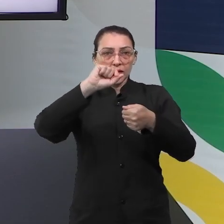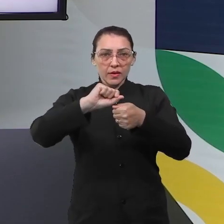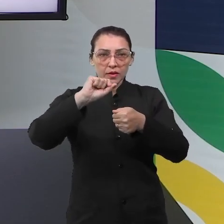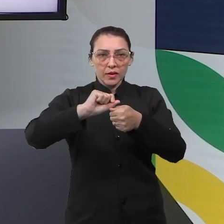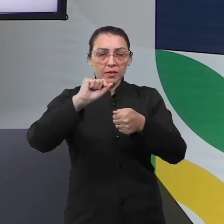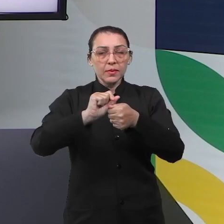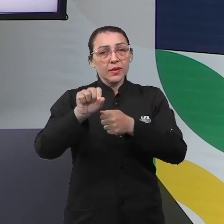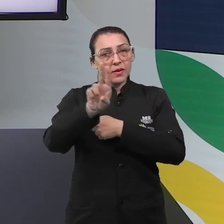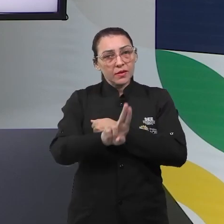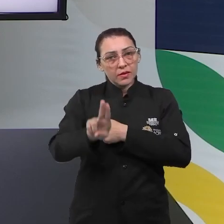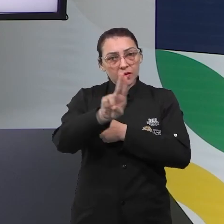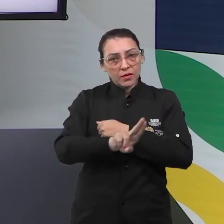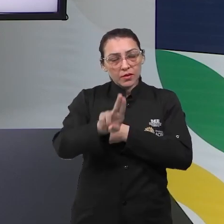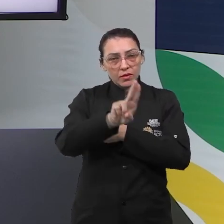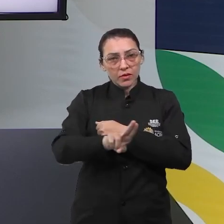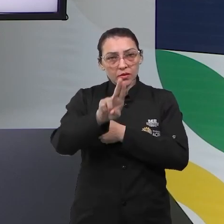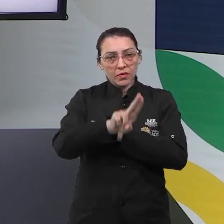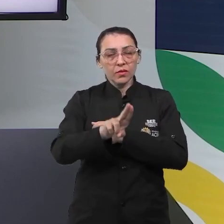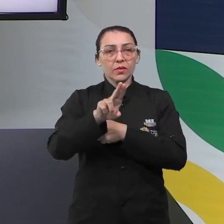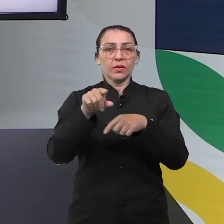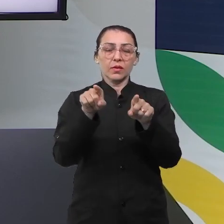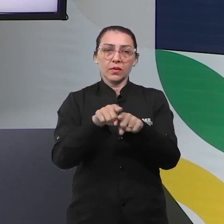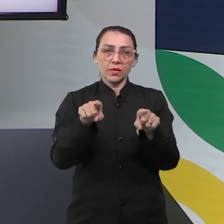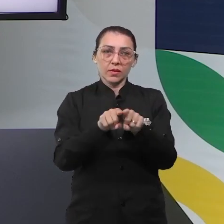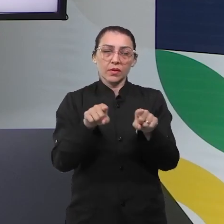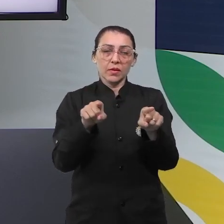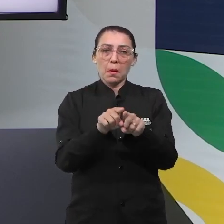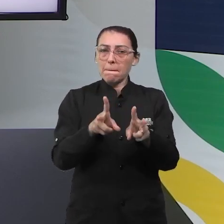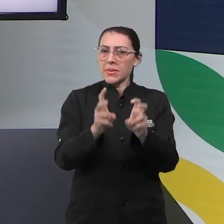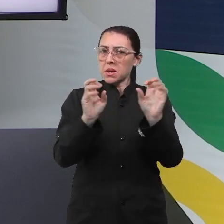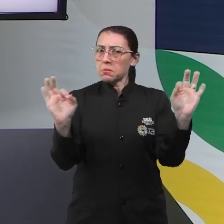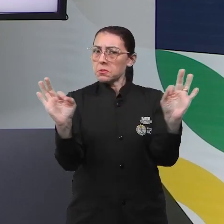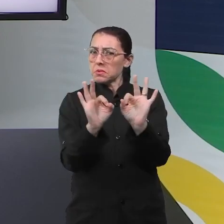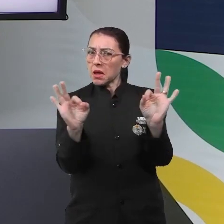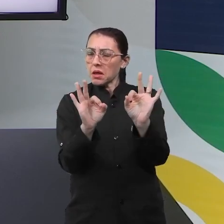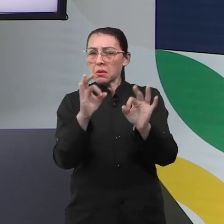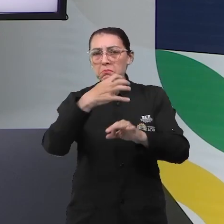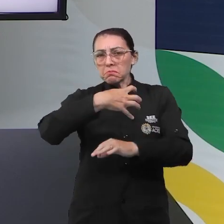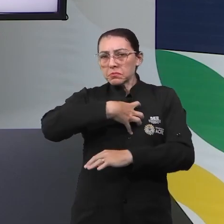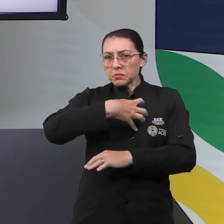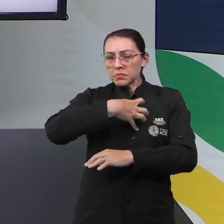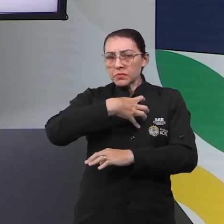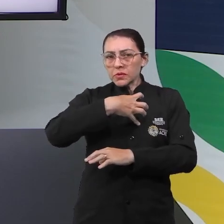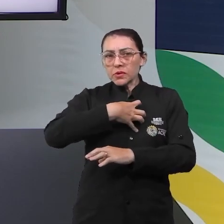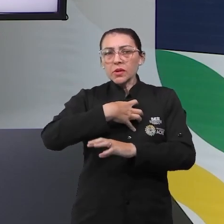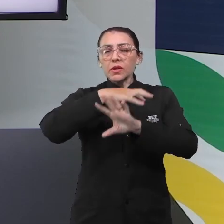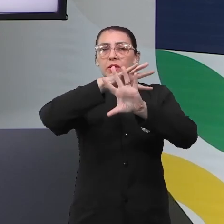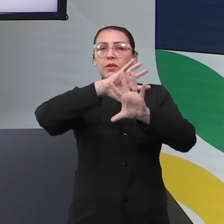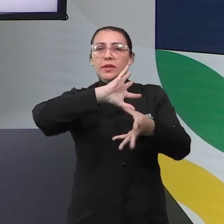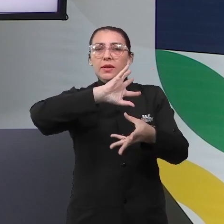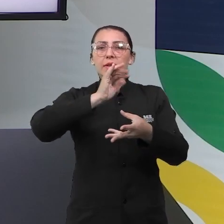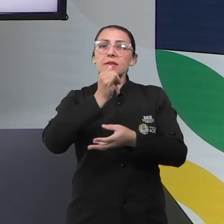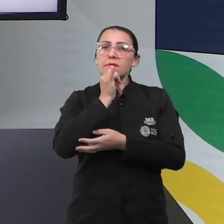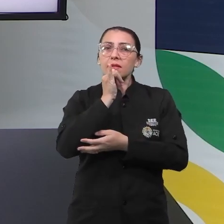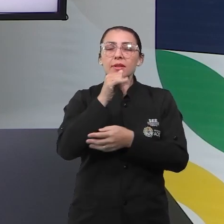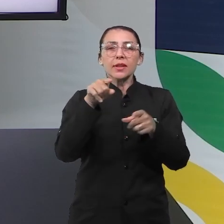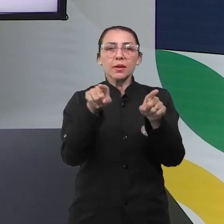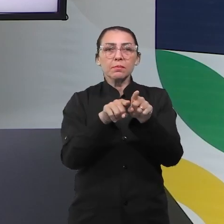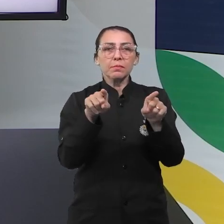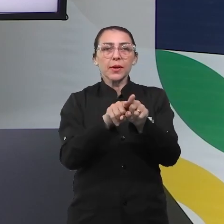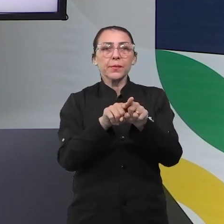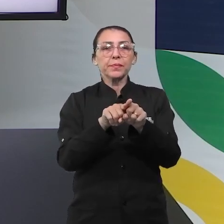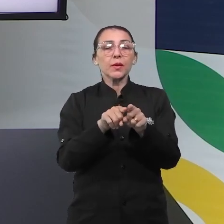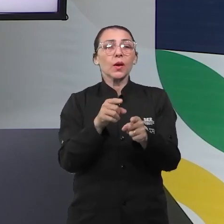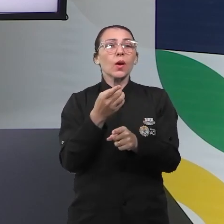esses usos expressivos, muitas vezes sem nem perceber. Uma forma de exemplificar isso são também os